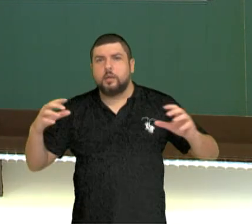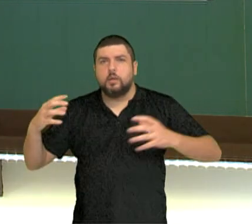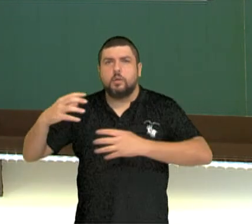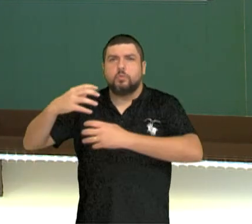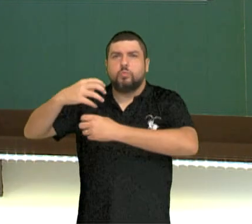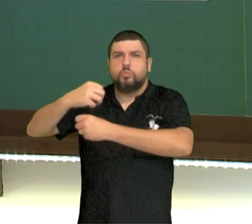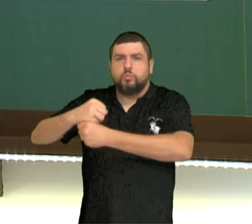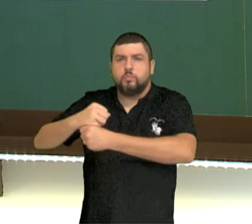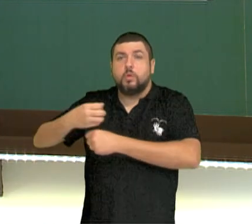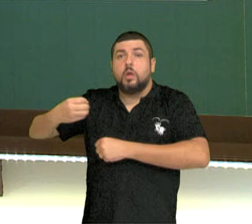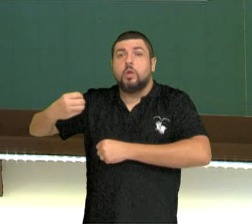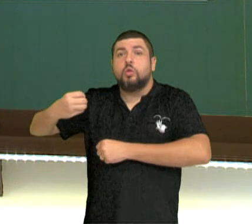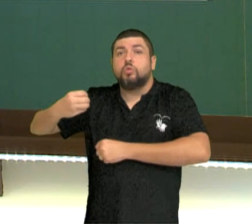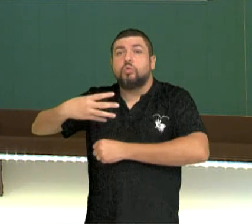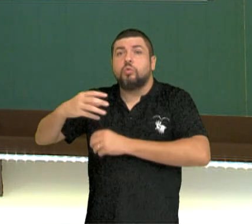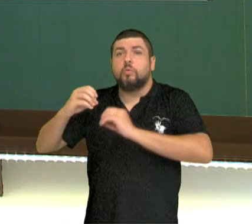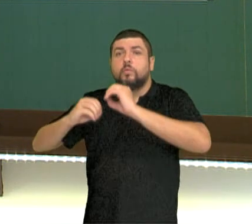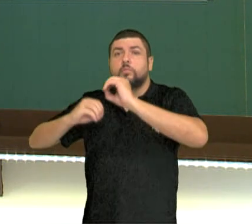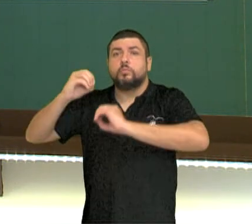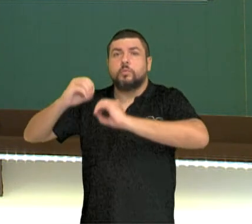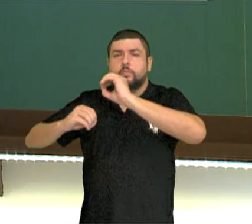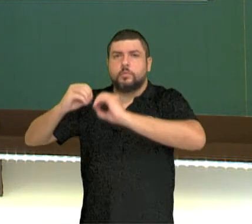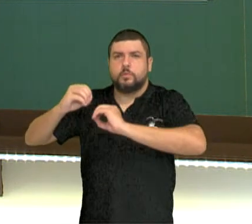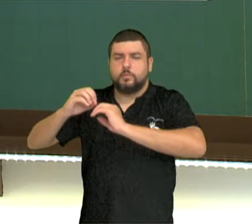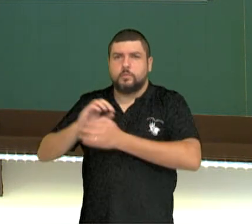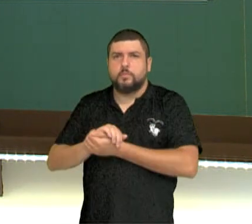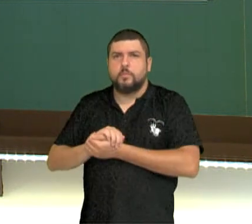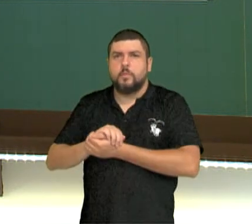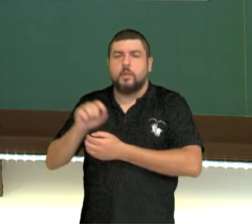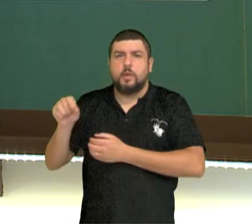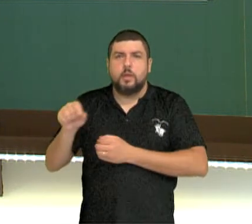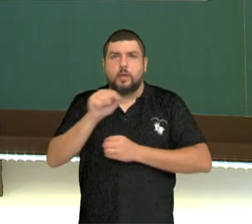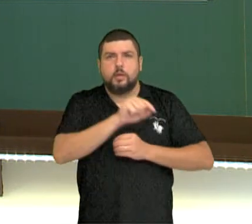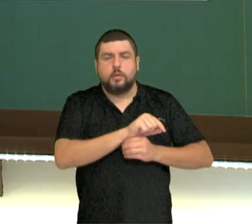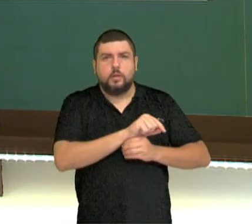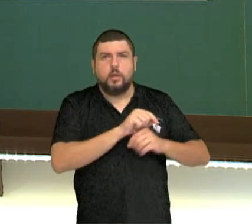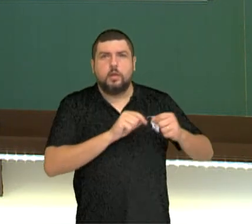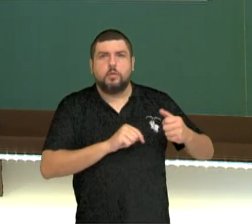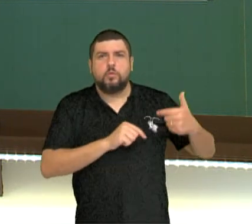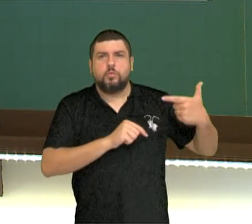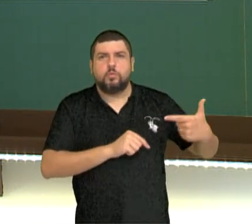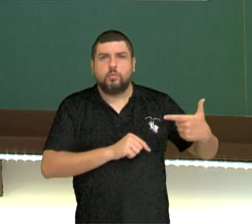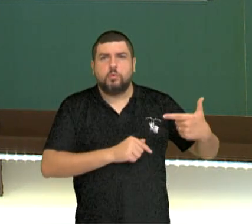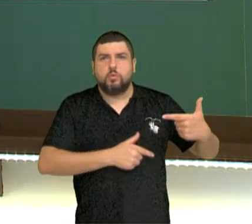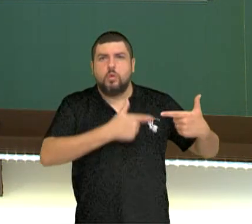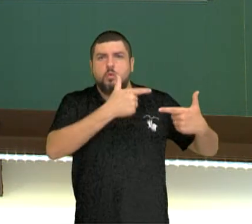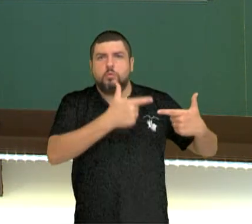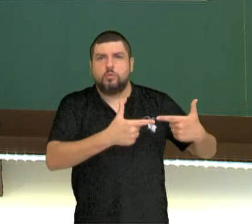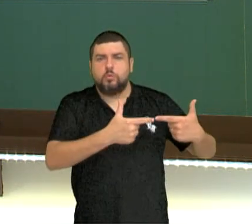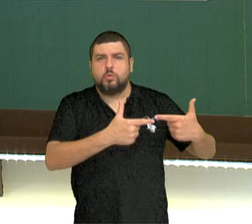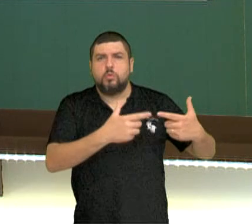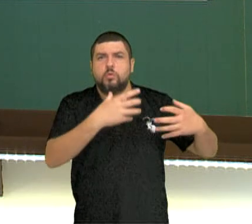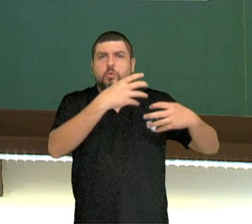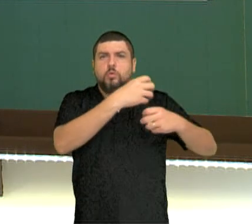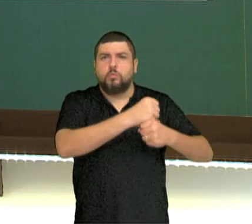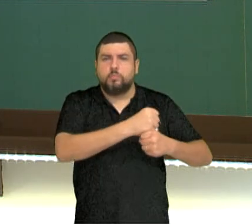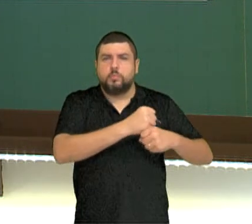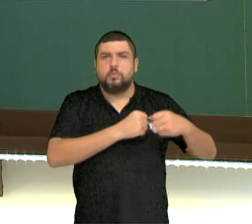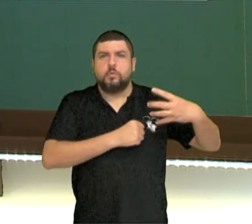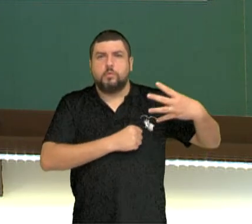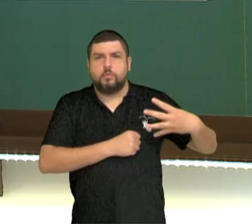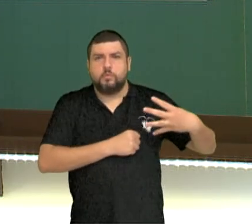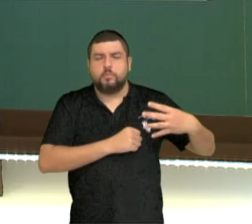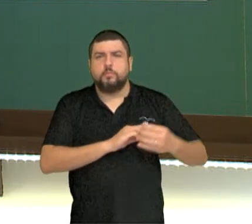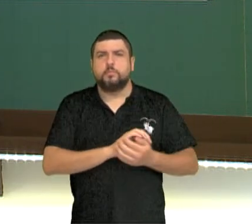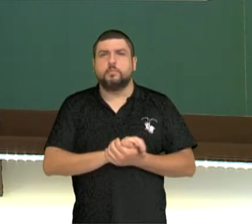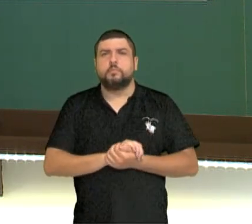aqui esses dois átomos, né? Que vai dar o total de 4. Aqui nós estamos falando do total de átomos do reagente,